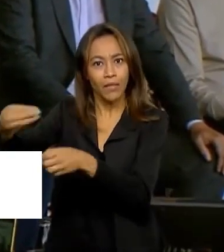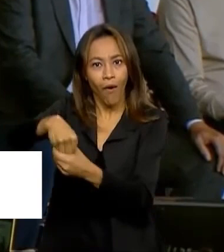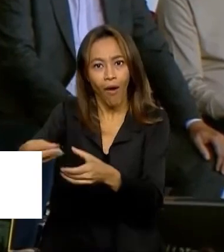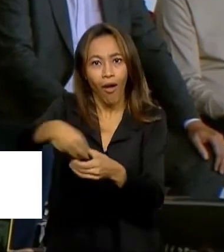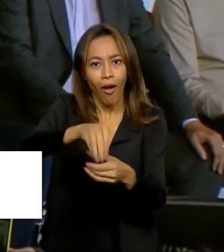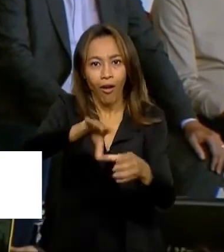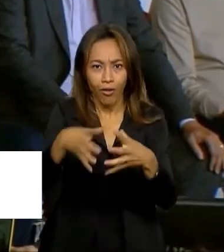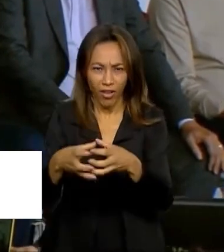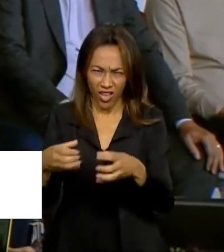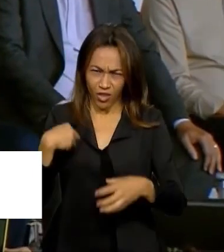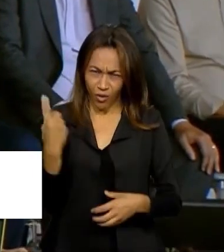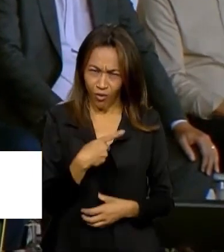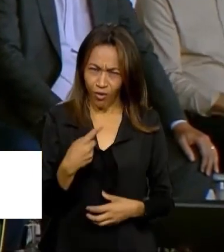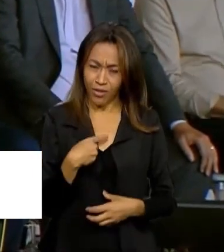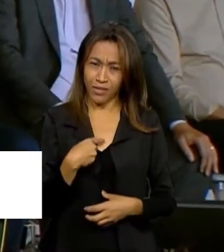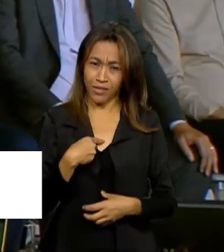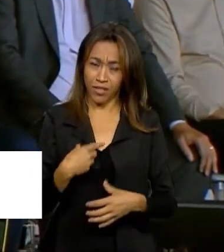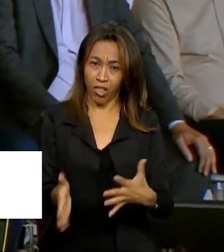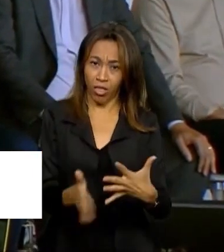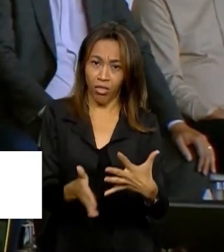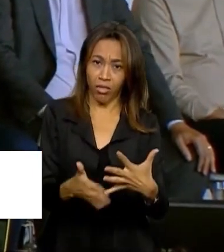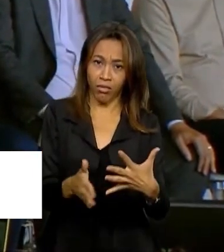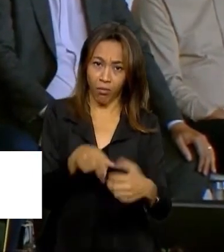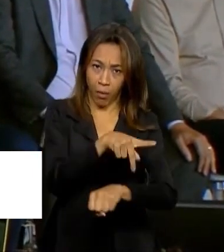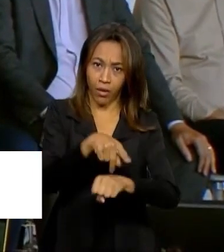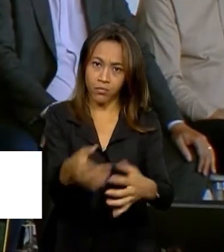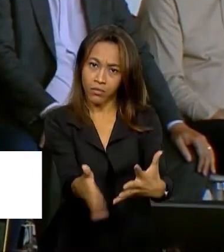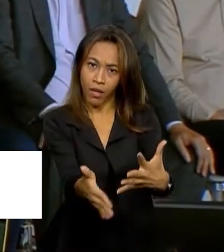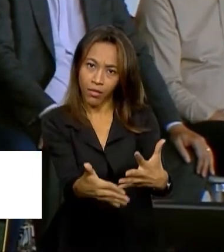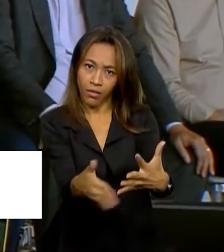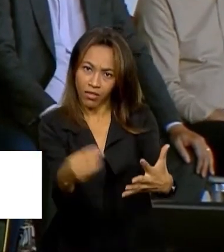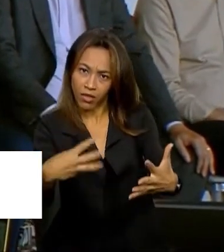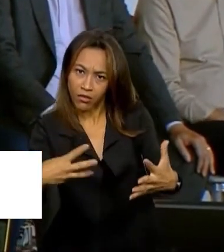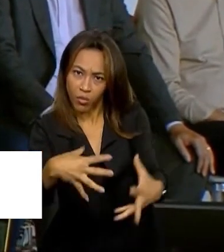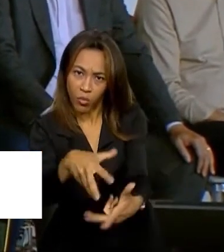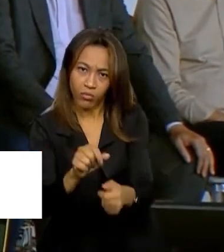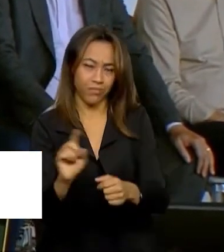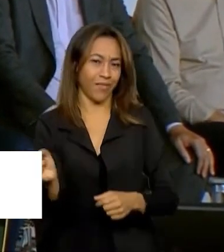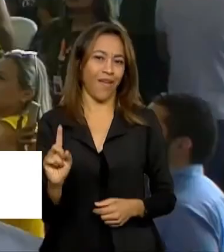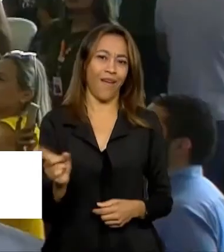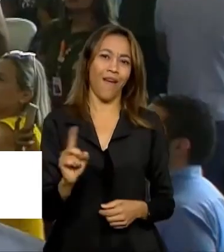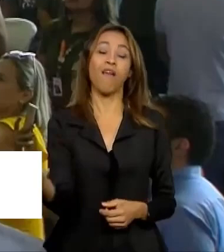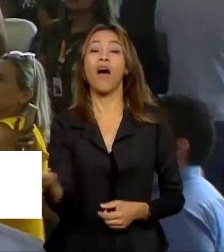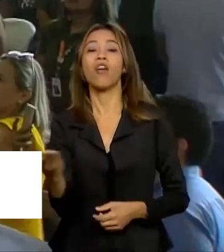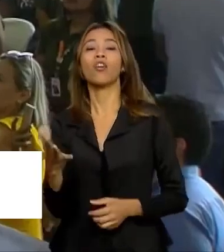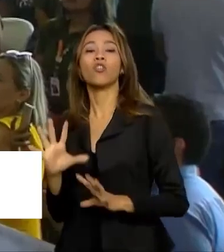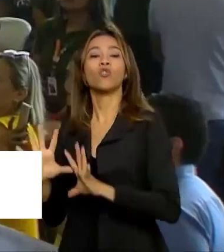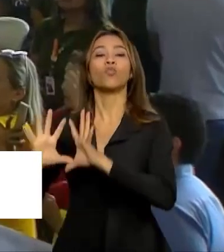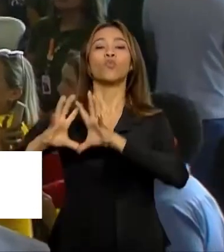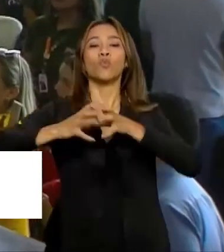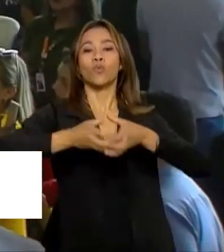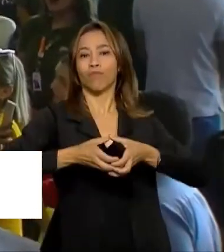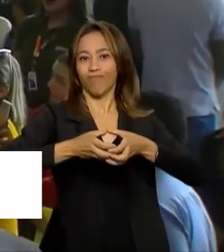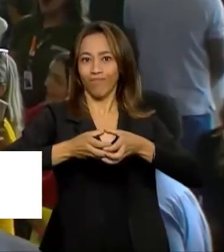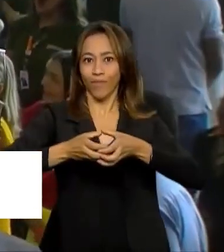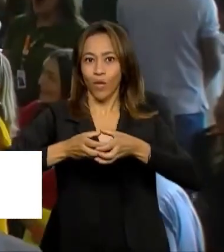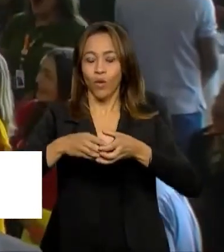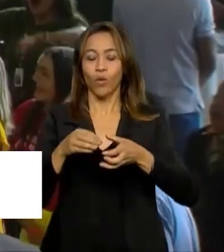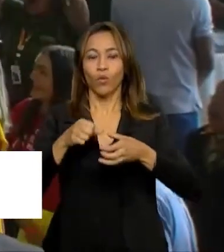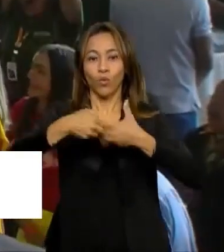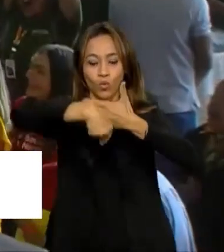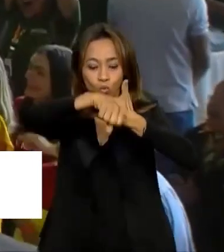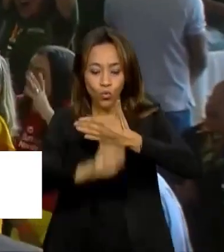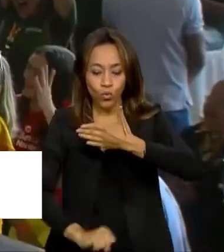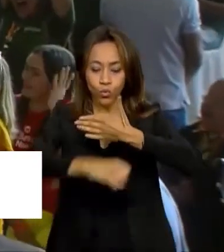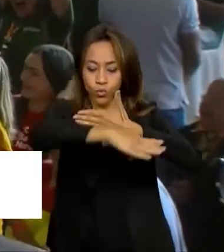não somos mais país em desenvolvimento. Agora você deixa a boca e fala, nós somos do Sul Global. Nós somos